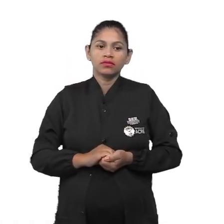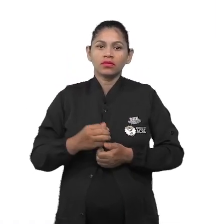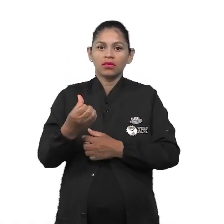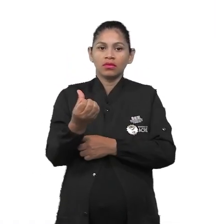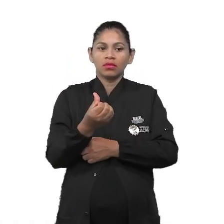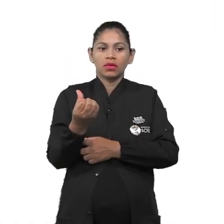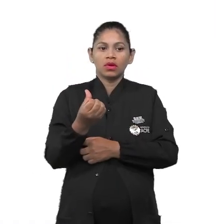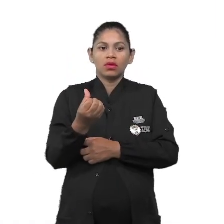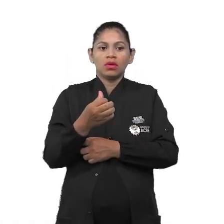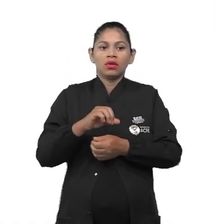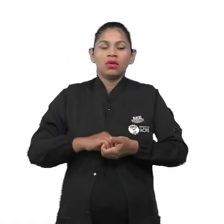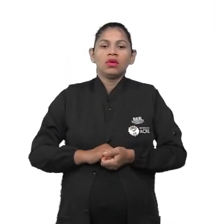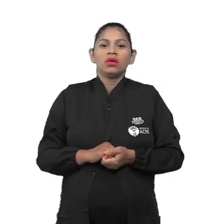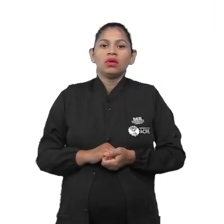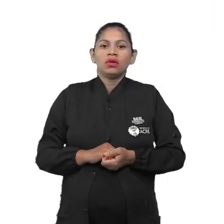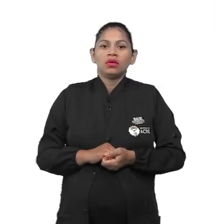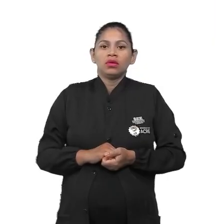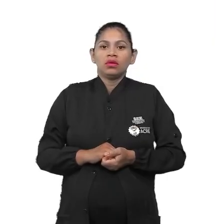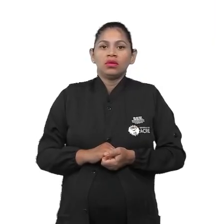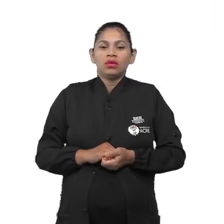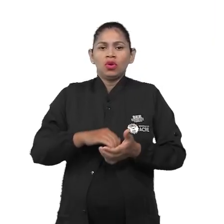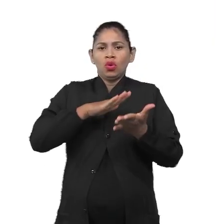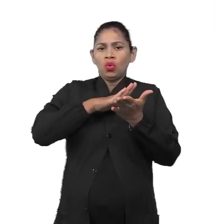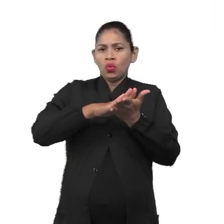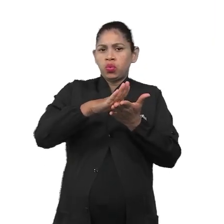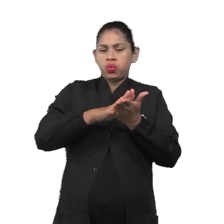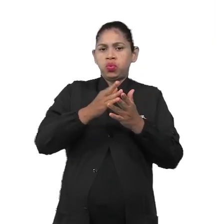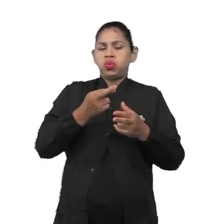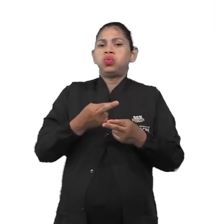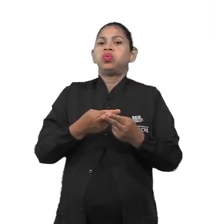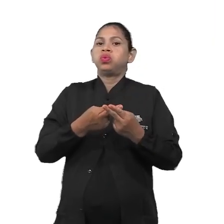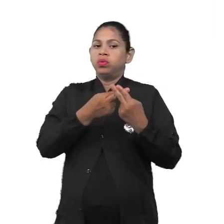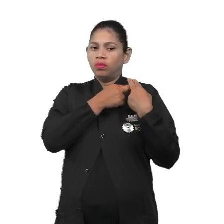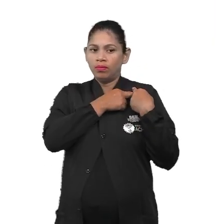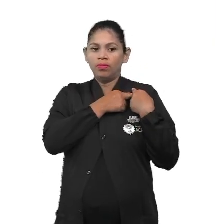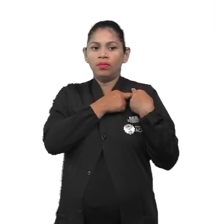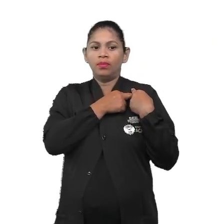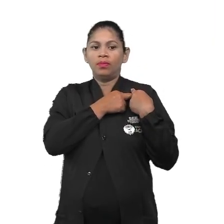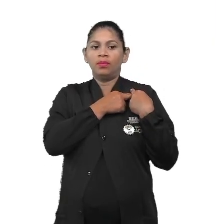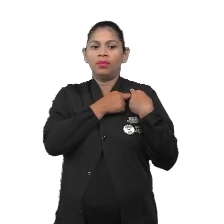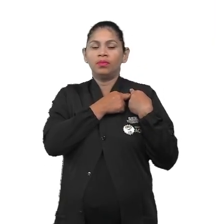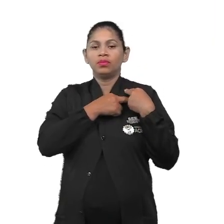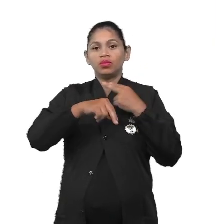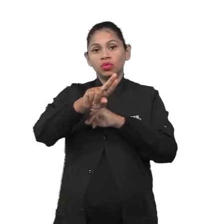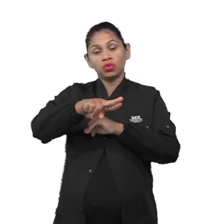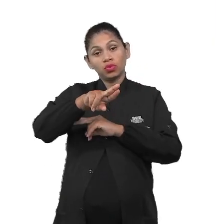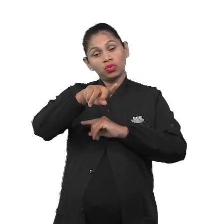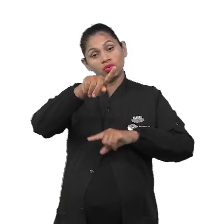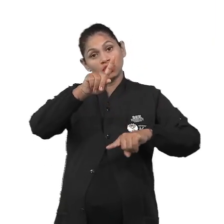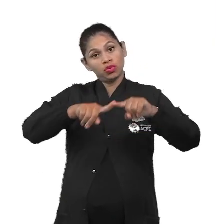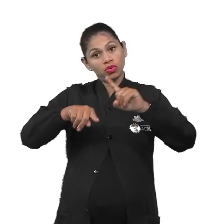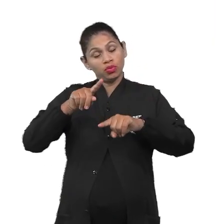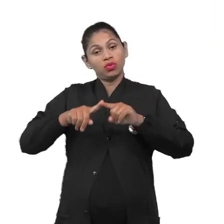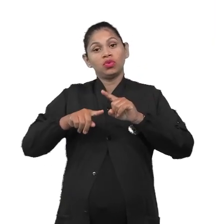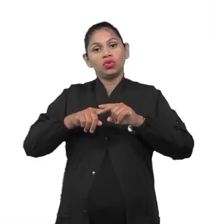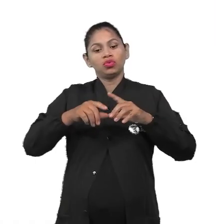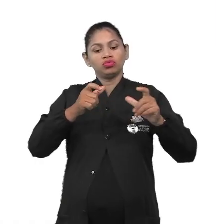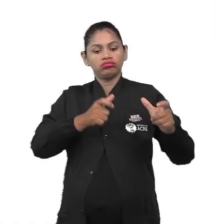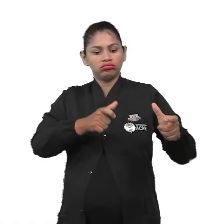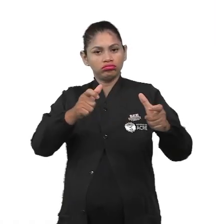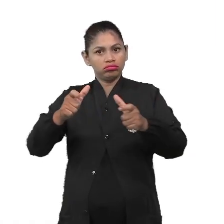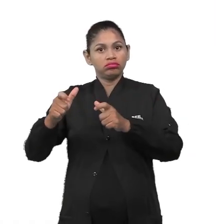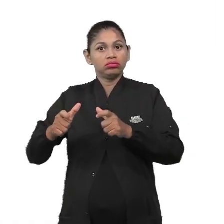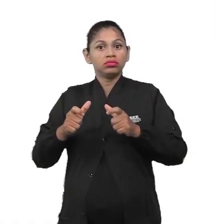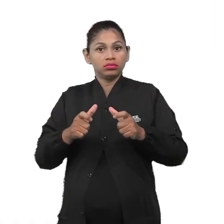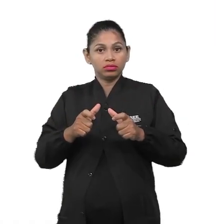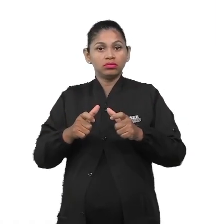Sexto, consumo responsável, com o uso de produtos locais orgânicos